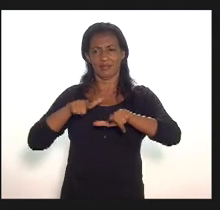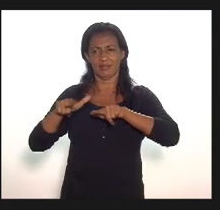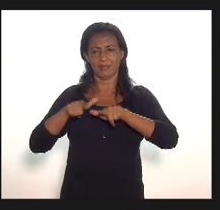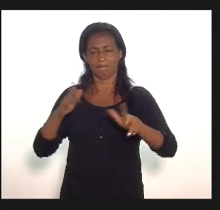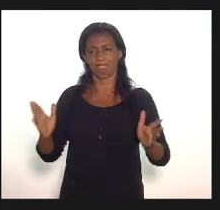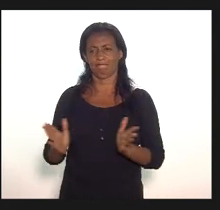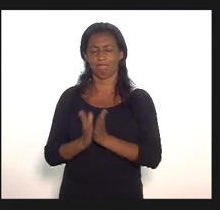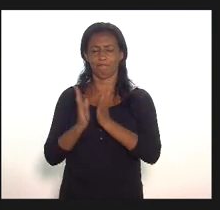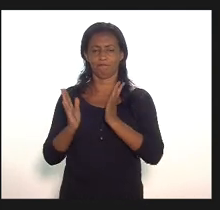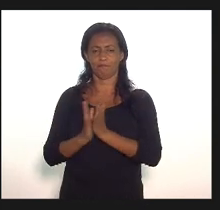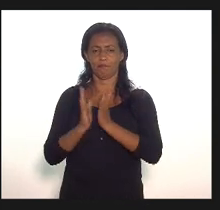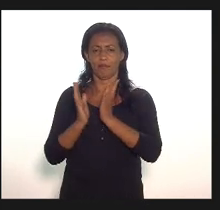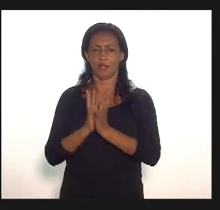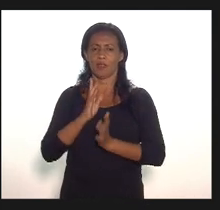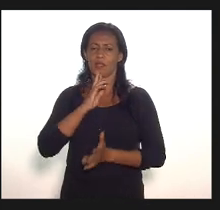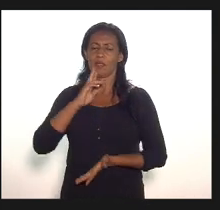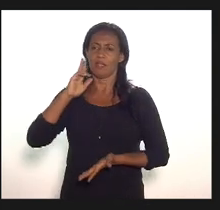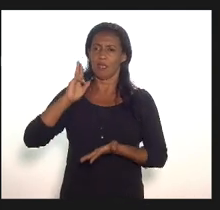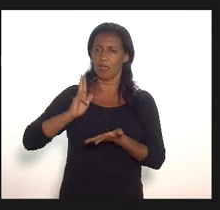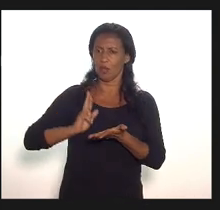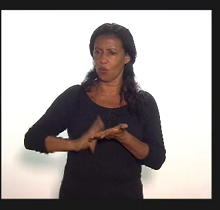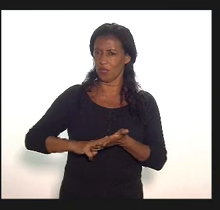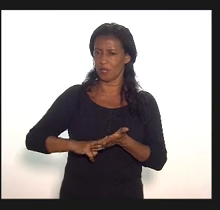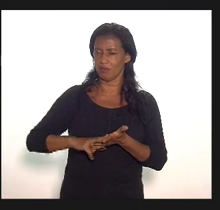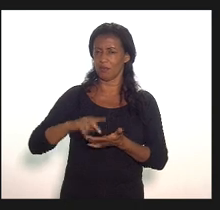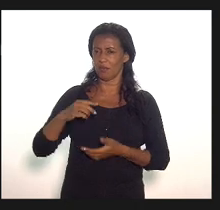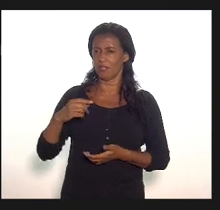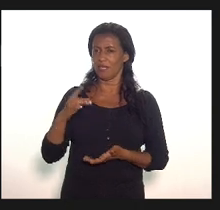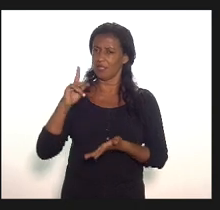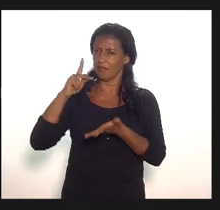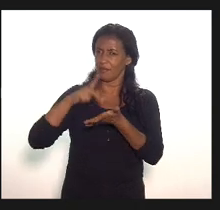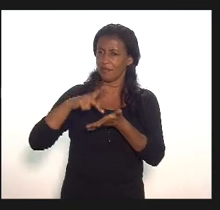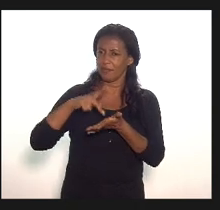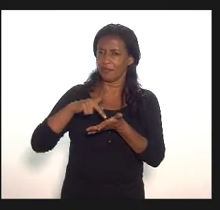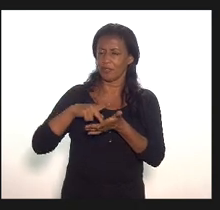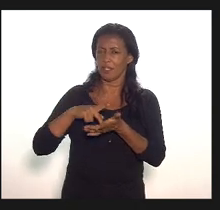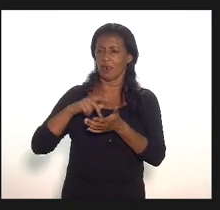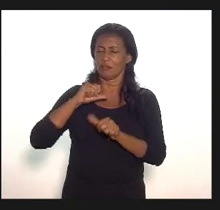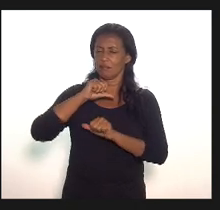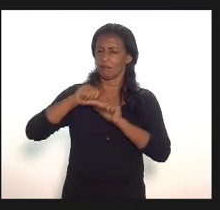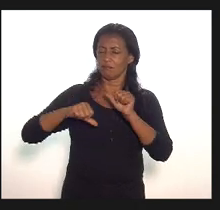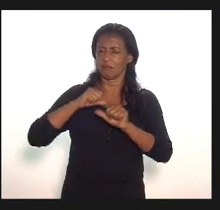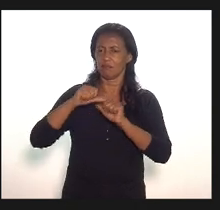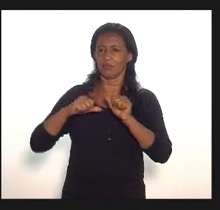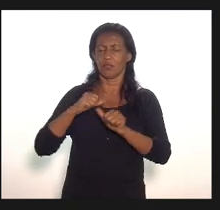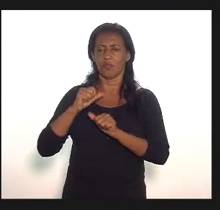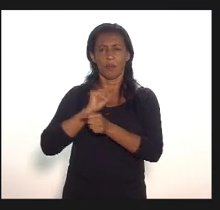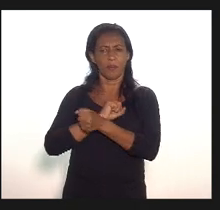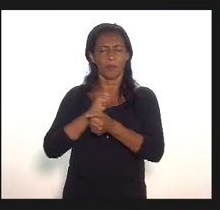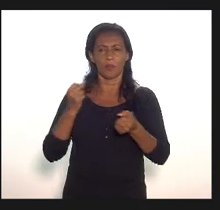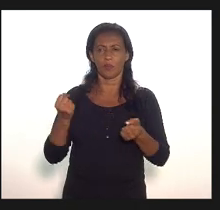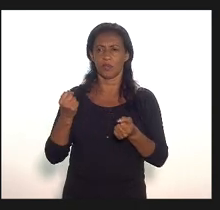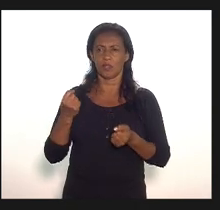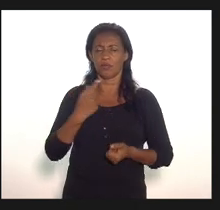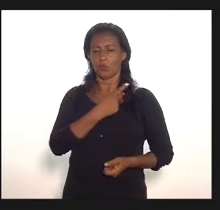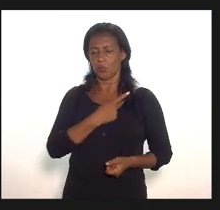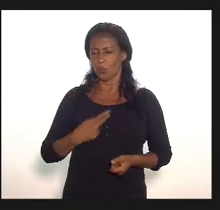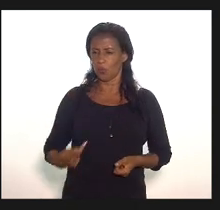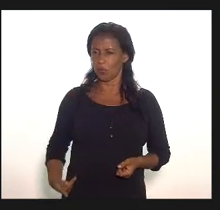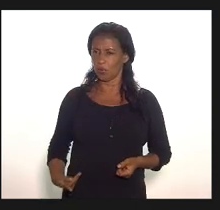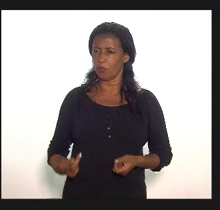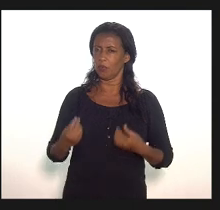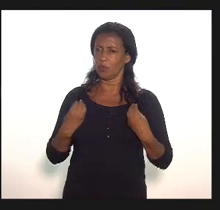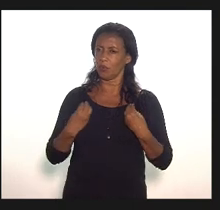precariedade. O reconhecimento desta realidade torna imprescindível que o poder público disponibilize